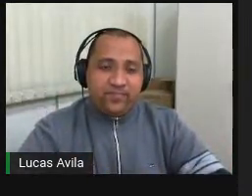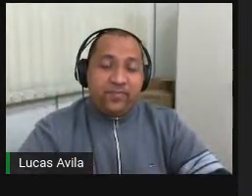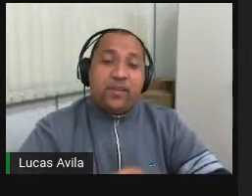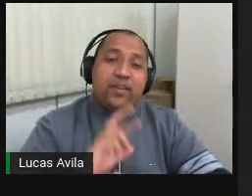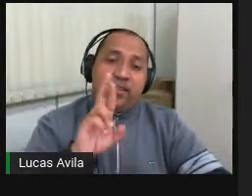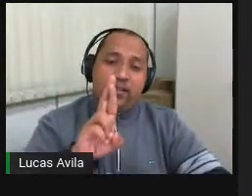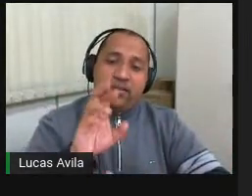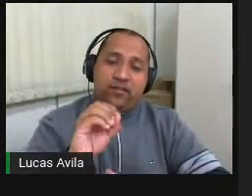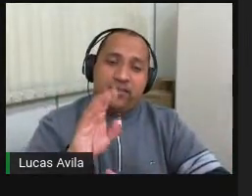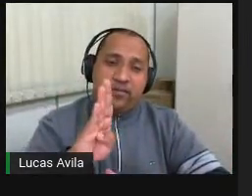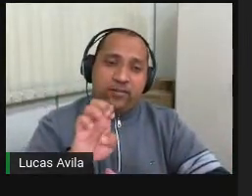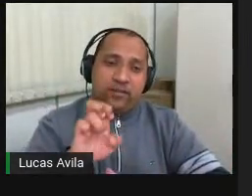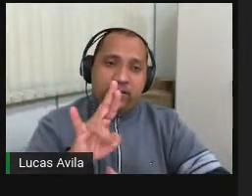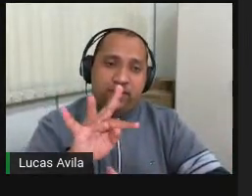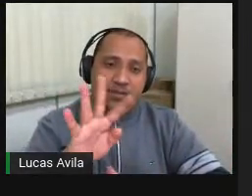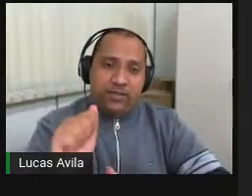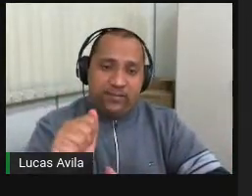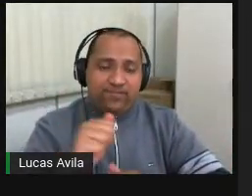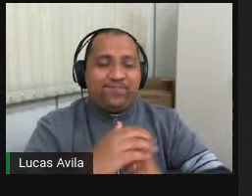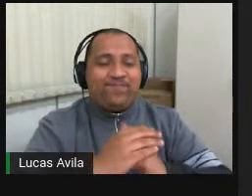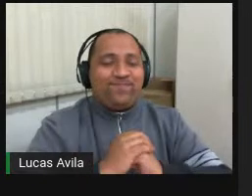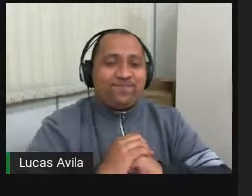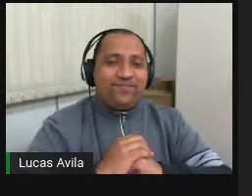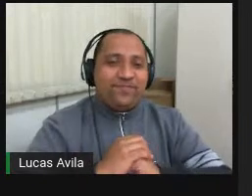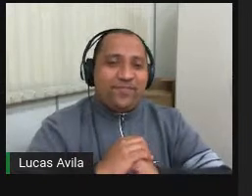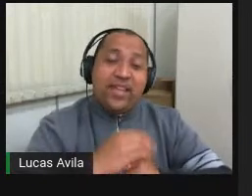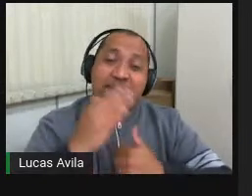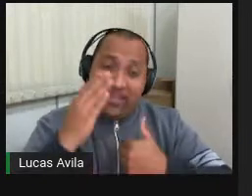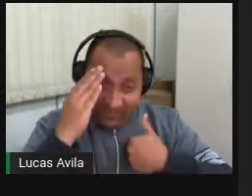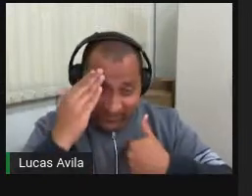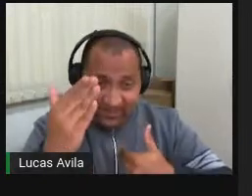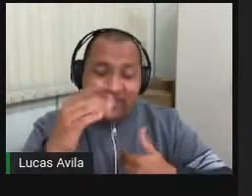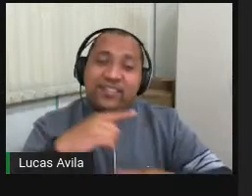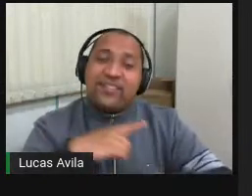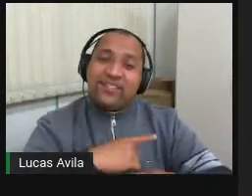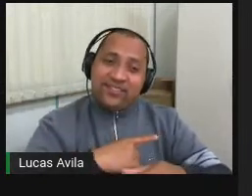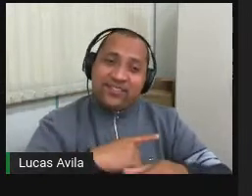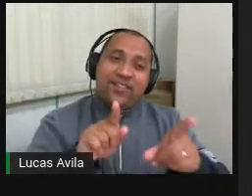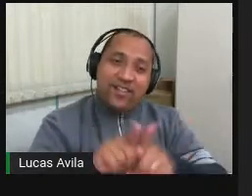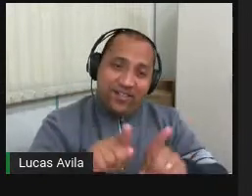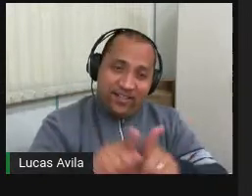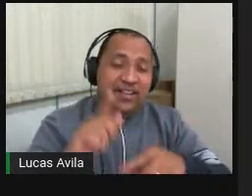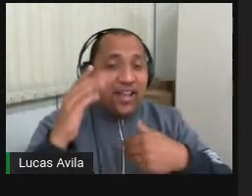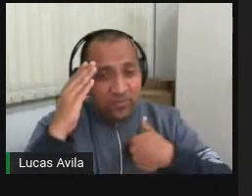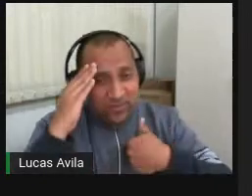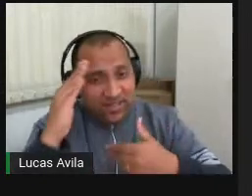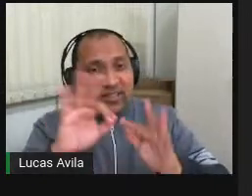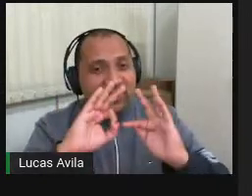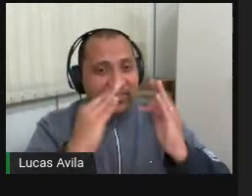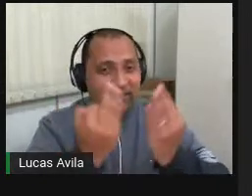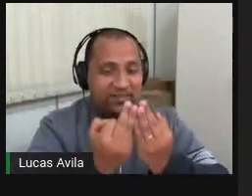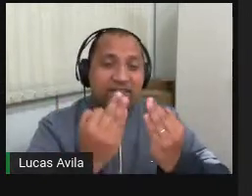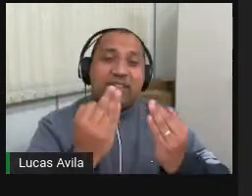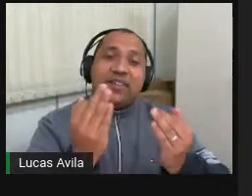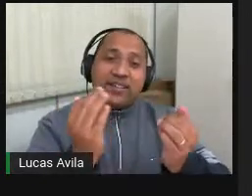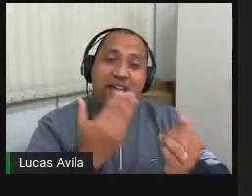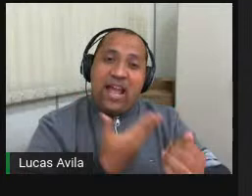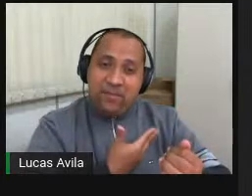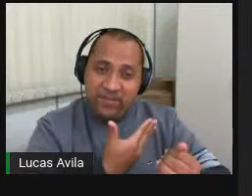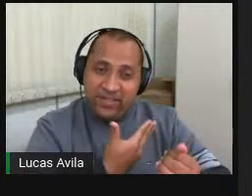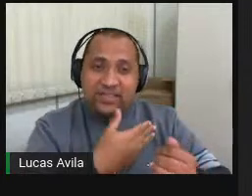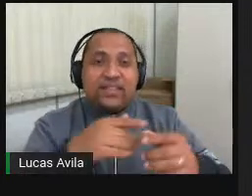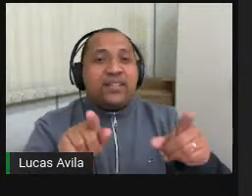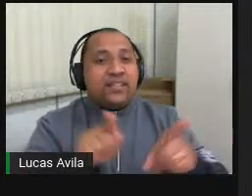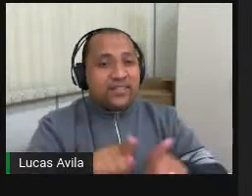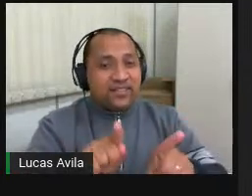Roberta Lisboa Viana. Obrigada, eu agradeço aos meus familiares, meus amigos e também